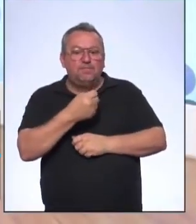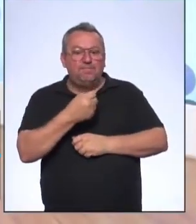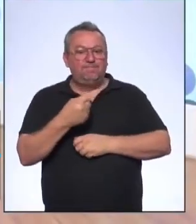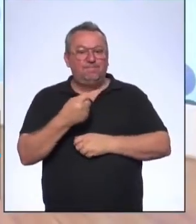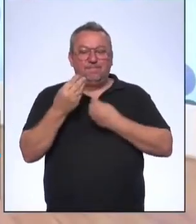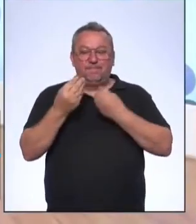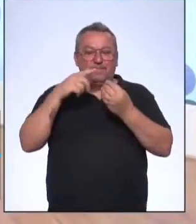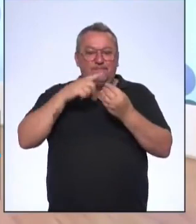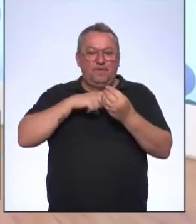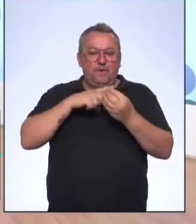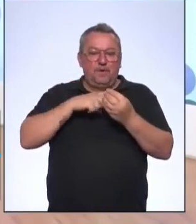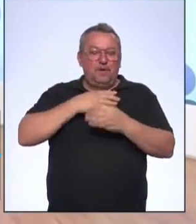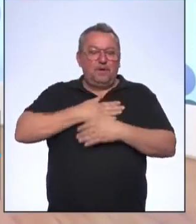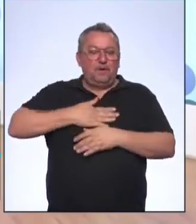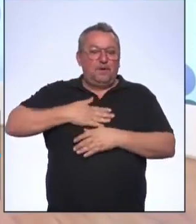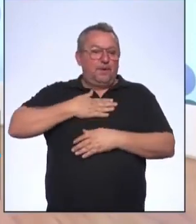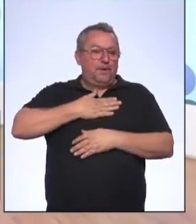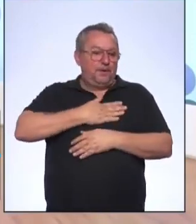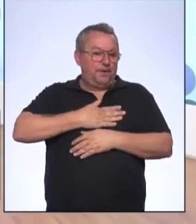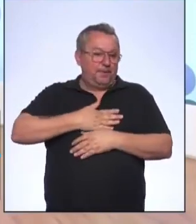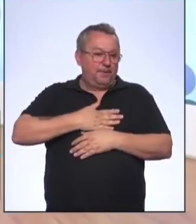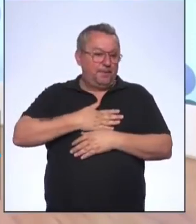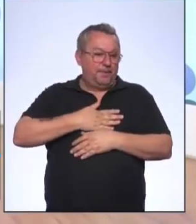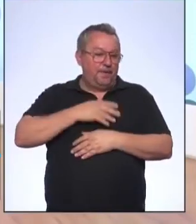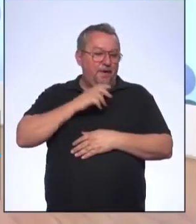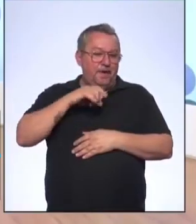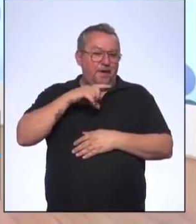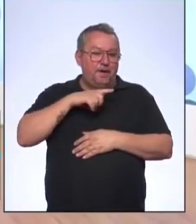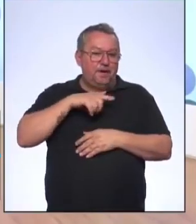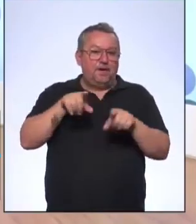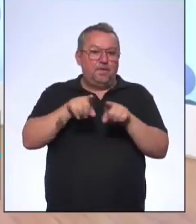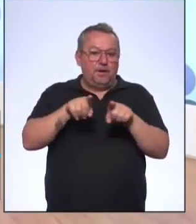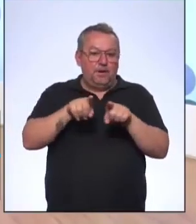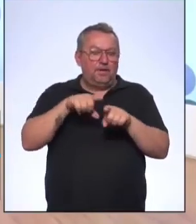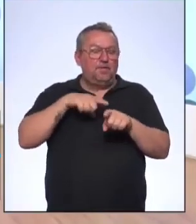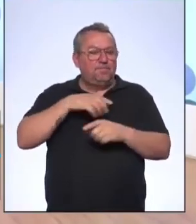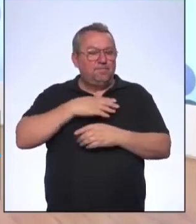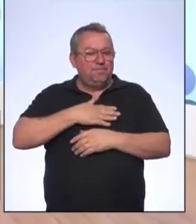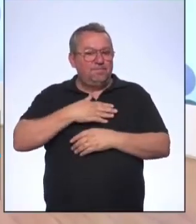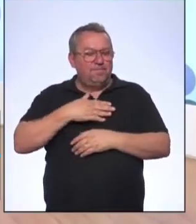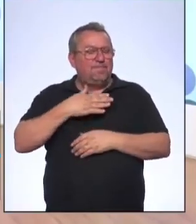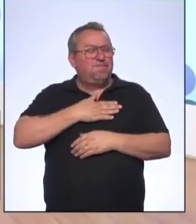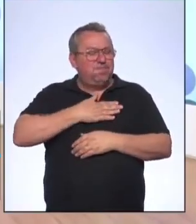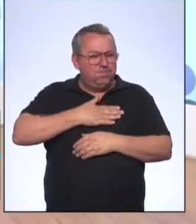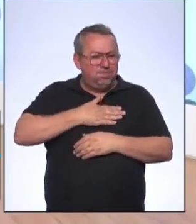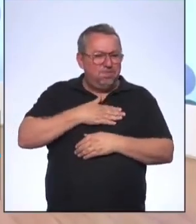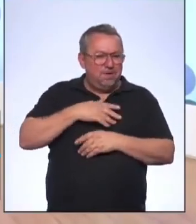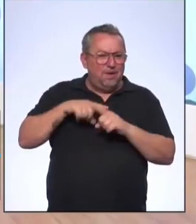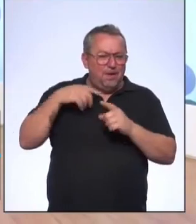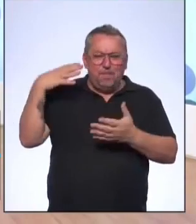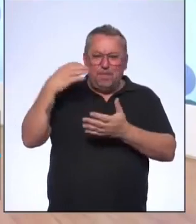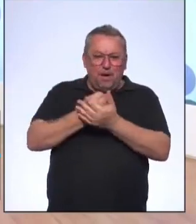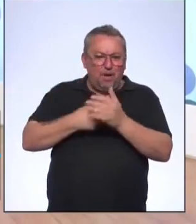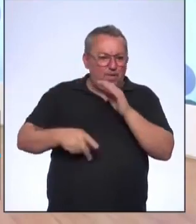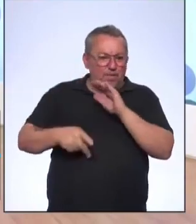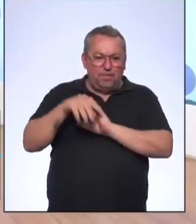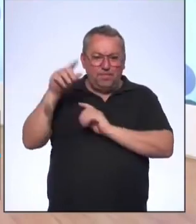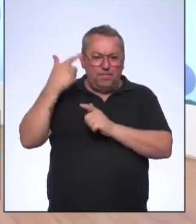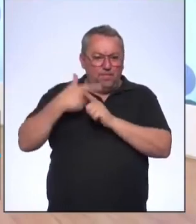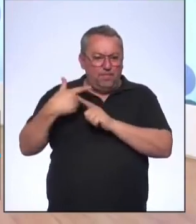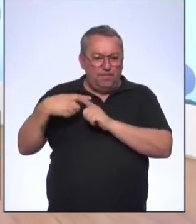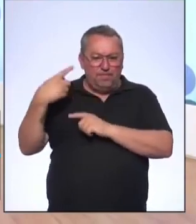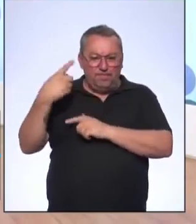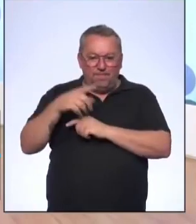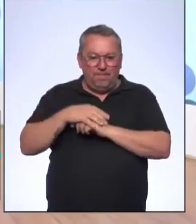se ele tivesse insatisfeito, não é? Sim. É como se ele também tivesse insatisfeito. Se apropriou do discurso das pessoas